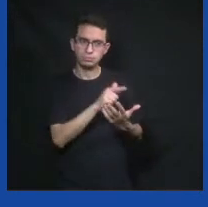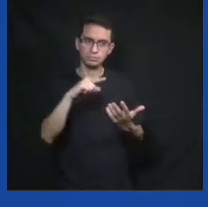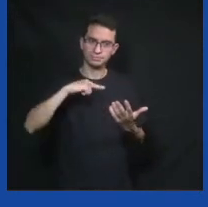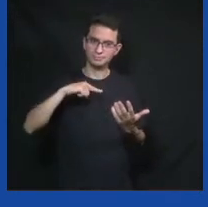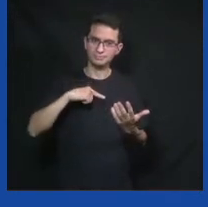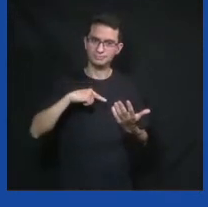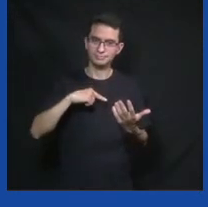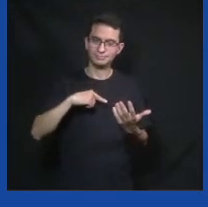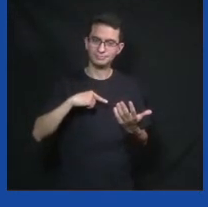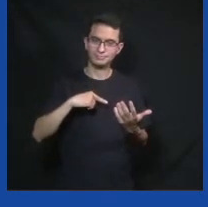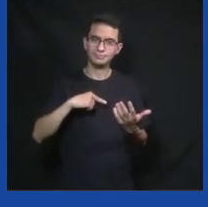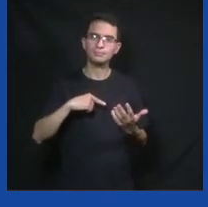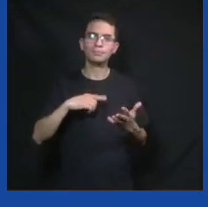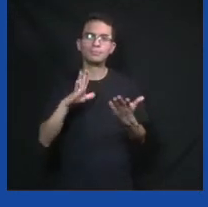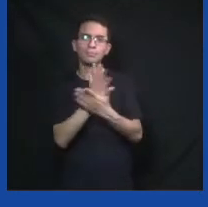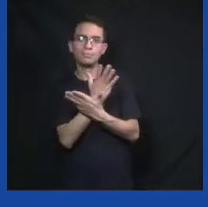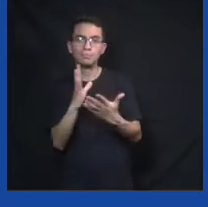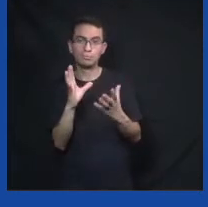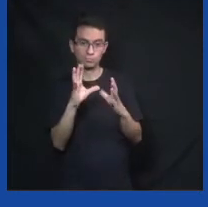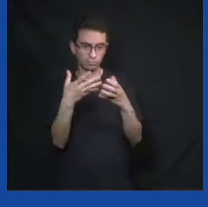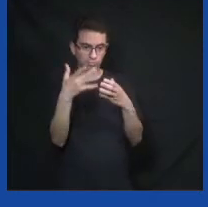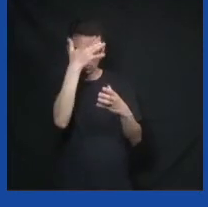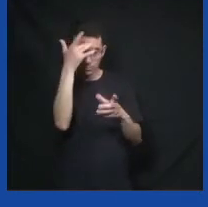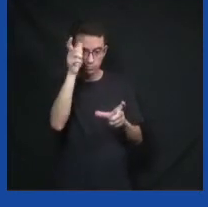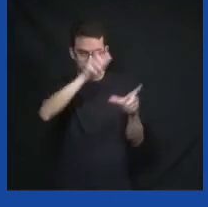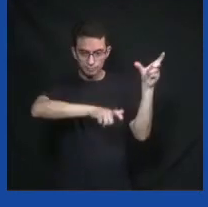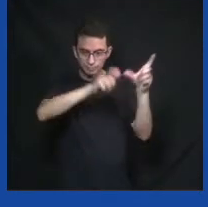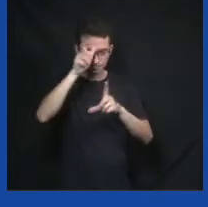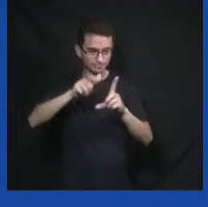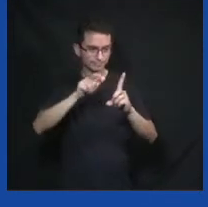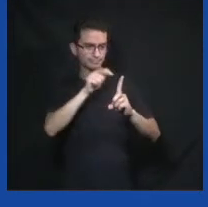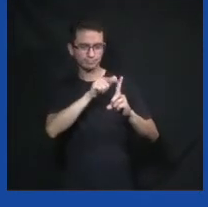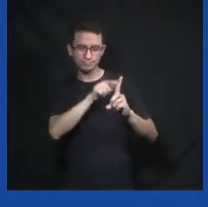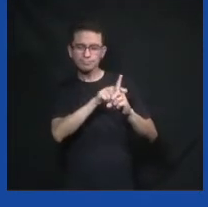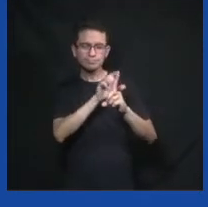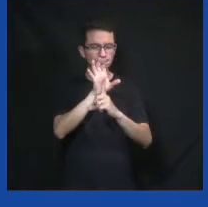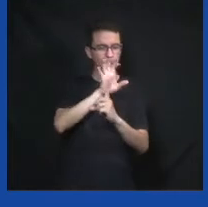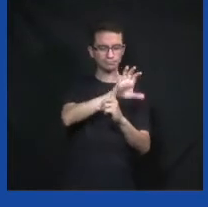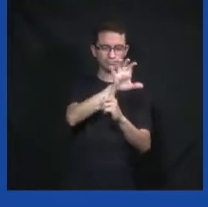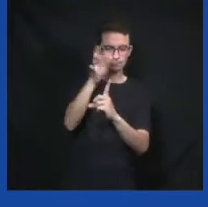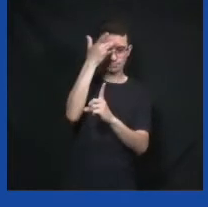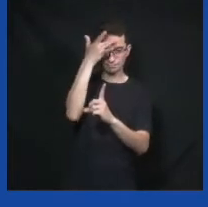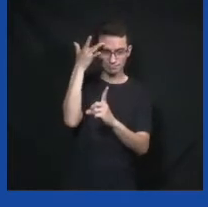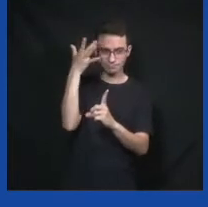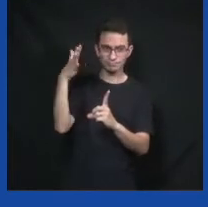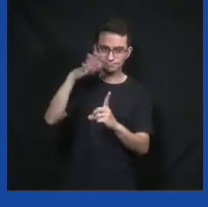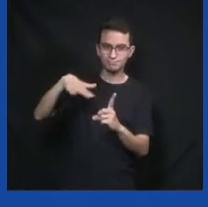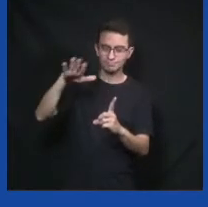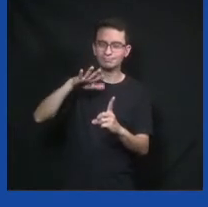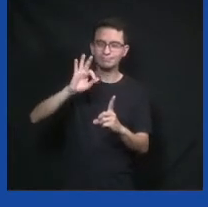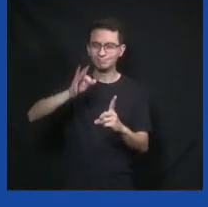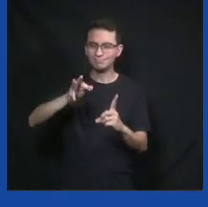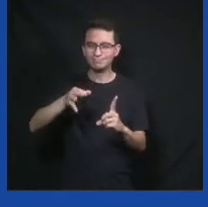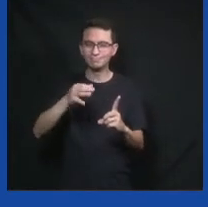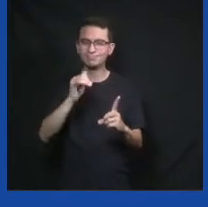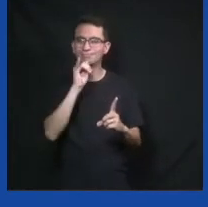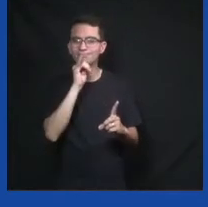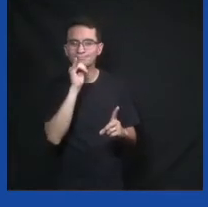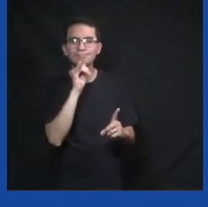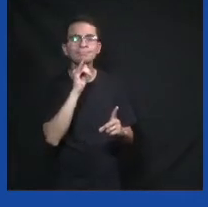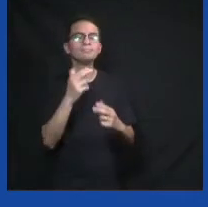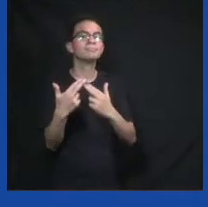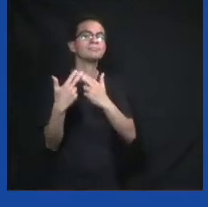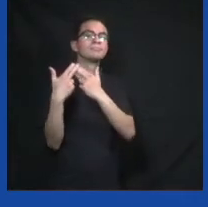papel desses influenciadores digitais também, que influenciam a opinião dessa juventude, que inspiram valores. Pô, qual é o papel quando alguém emite uma